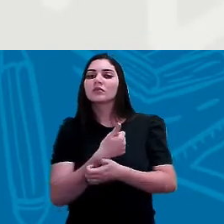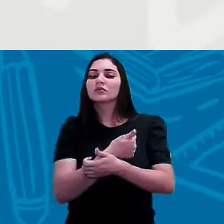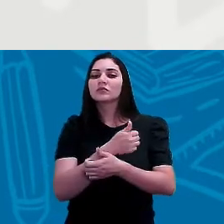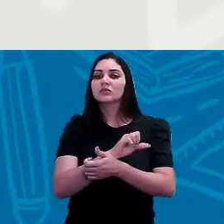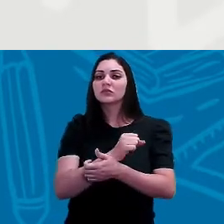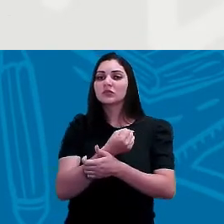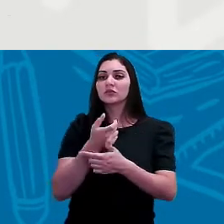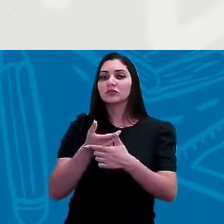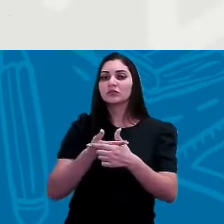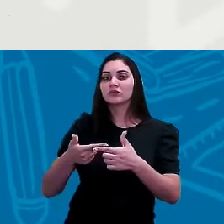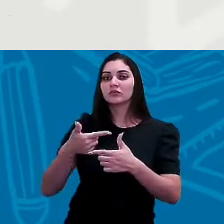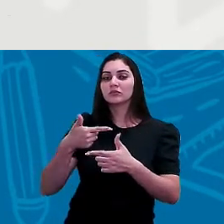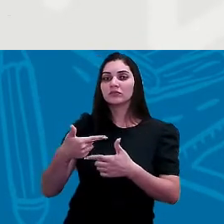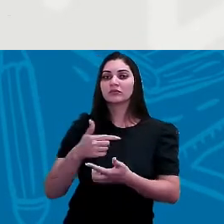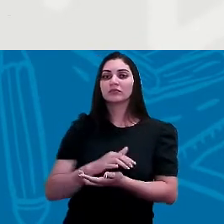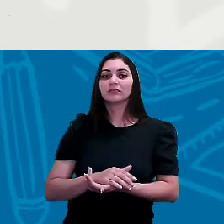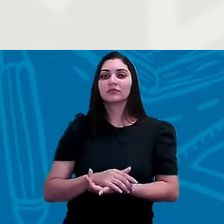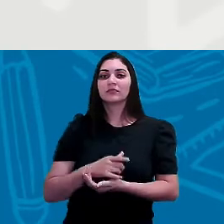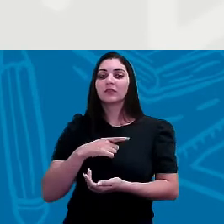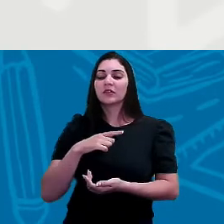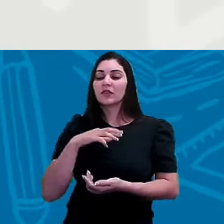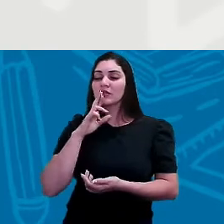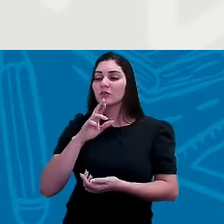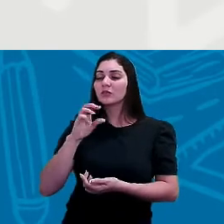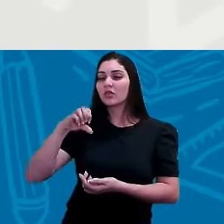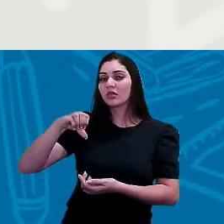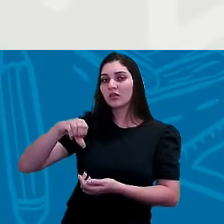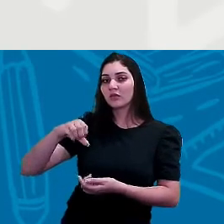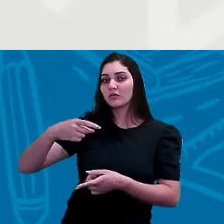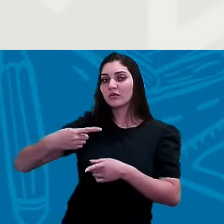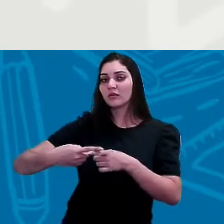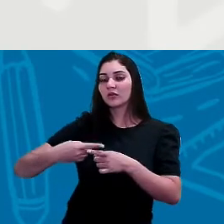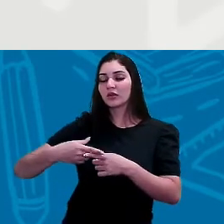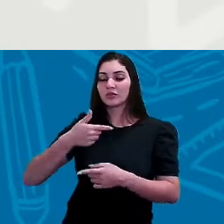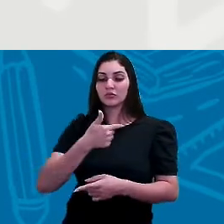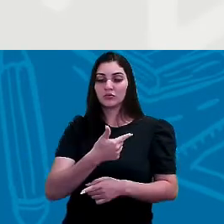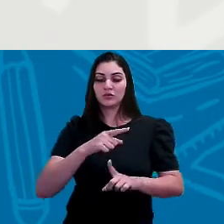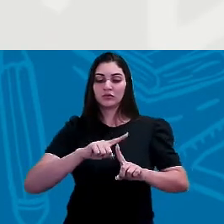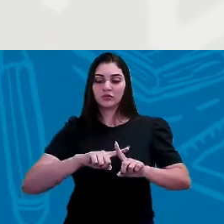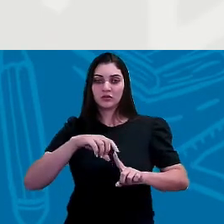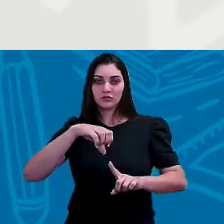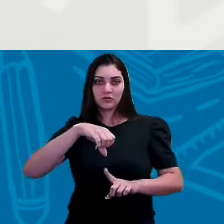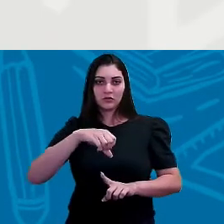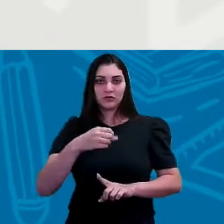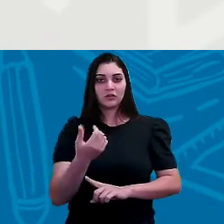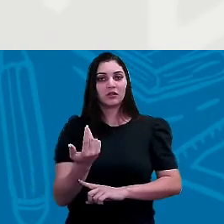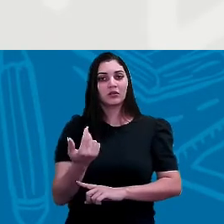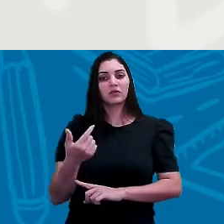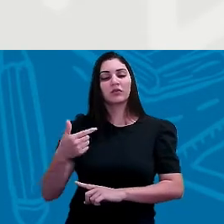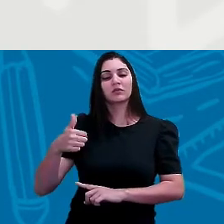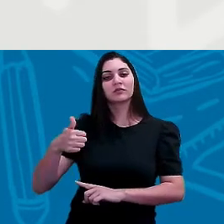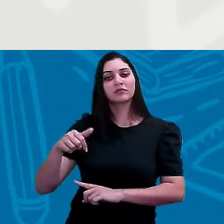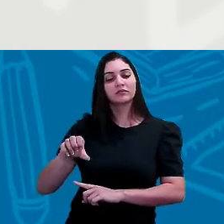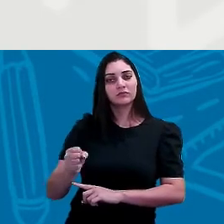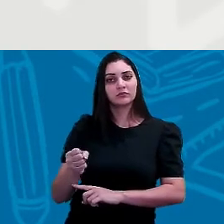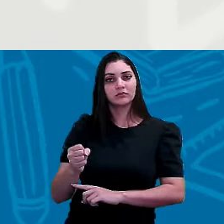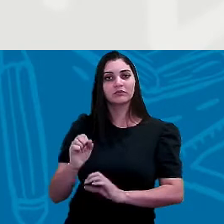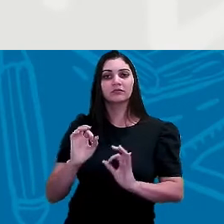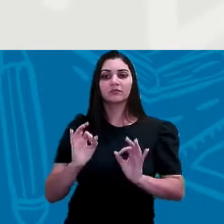por 2? Vai dar 9, porque 2 vezes 9, 18, tá